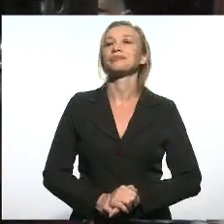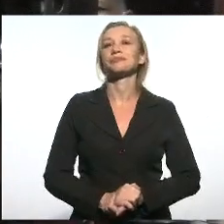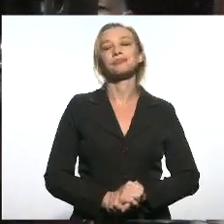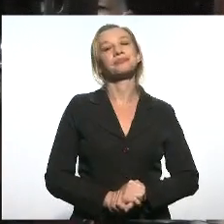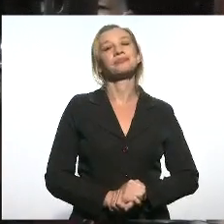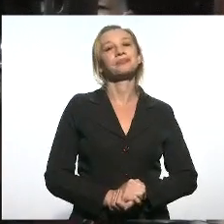Obrigado.